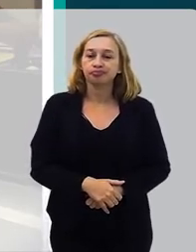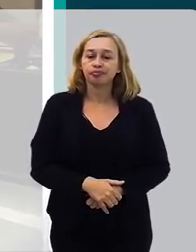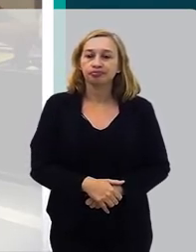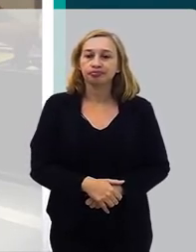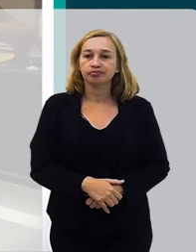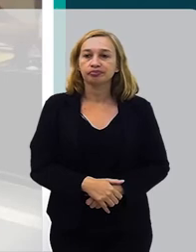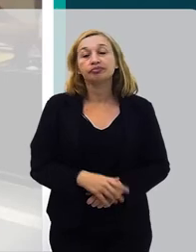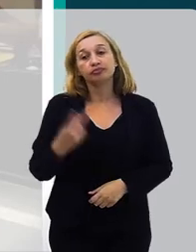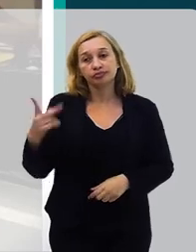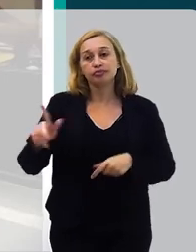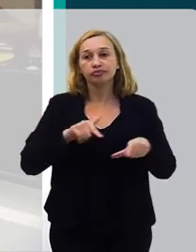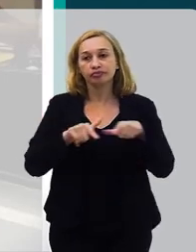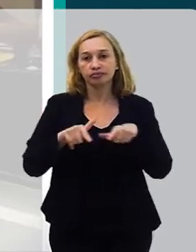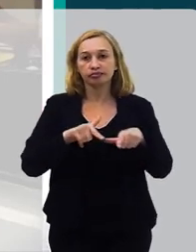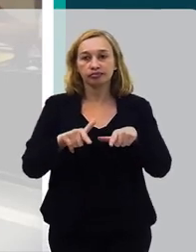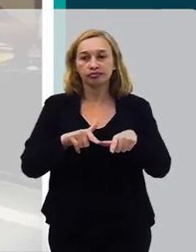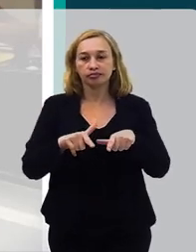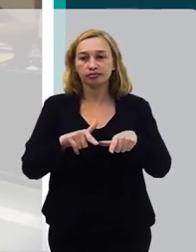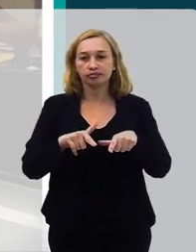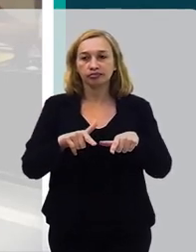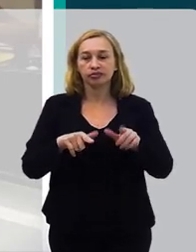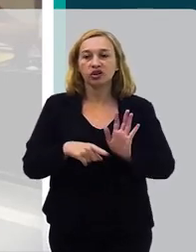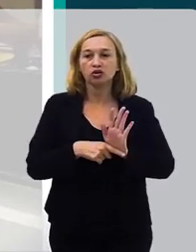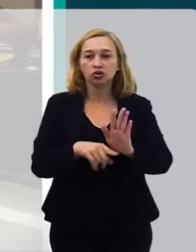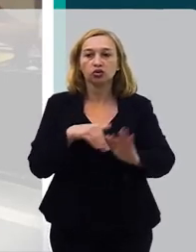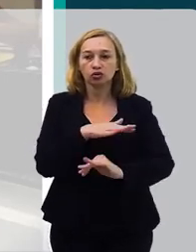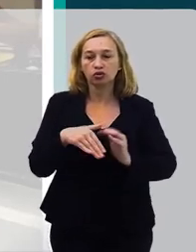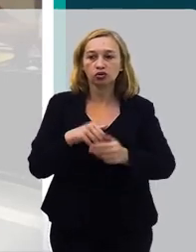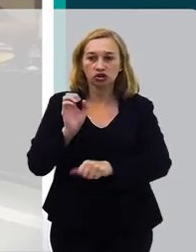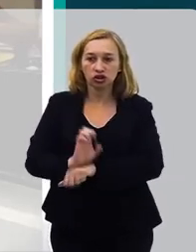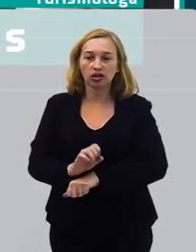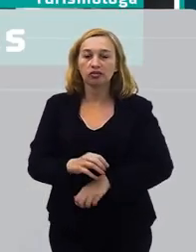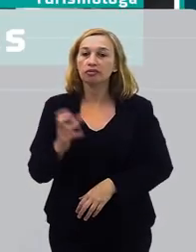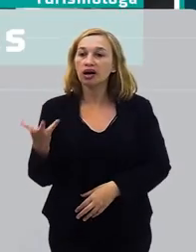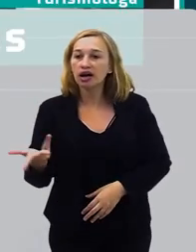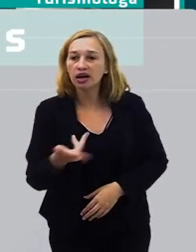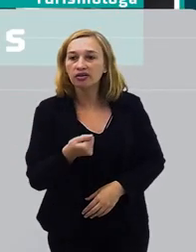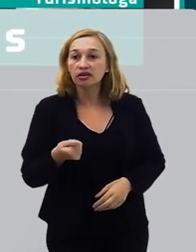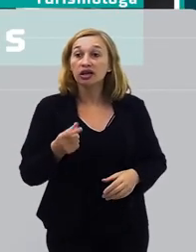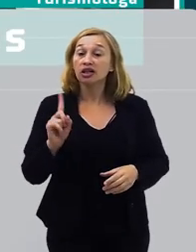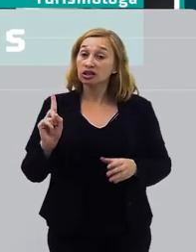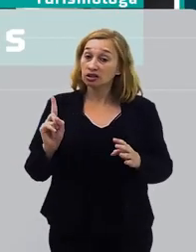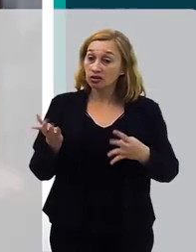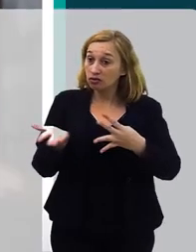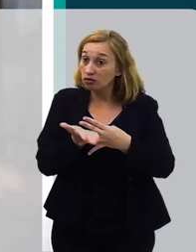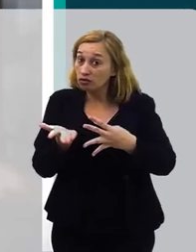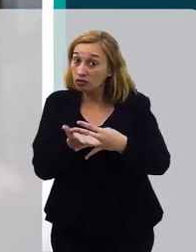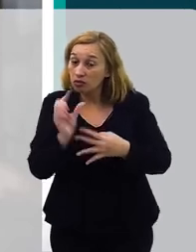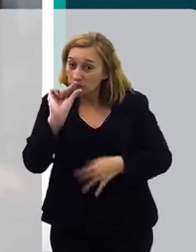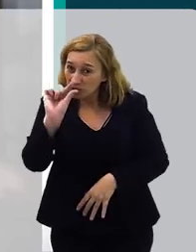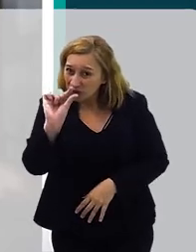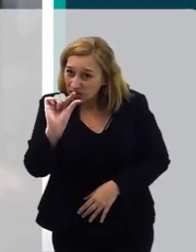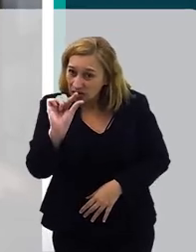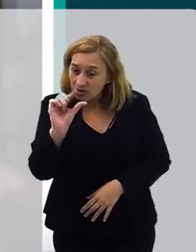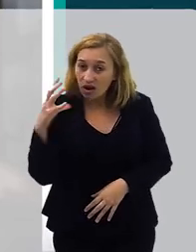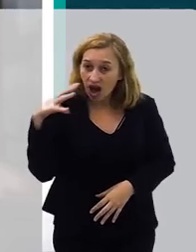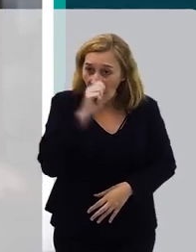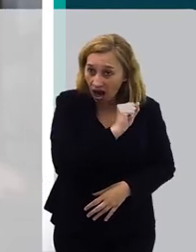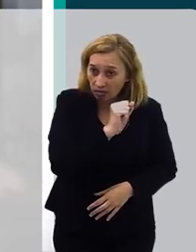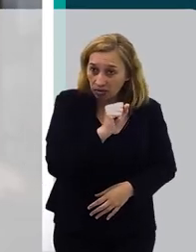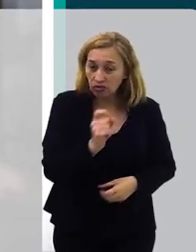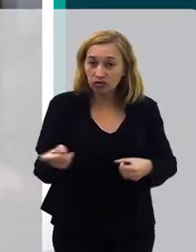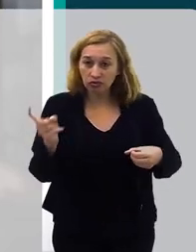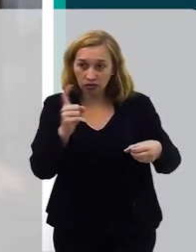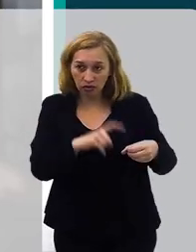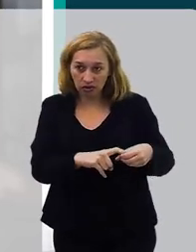que pelo menos, né, em sua tese, deve abranger o estado todo. Maravilha. A gente vai ter que fazer um pequeno intervalo,